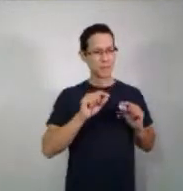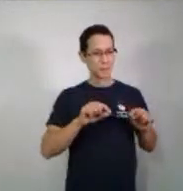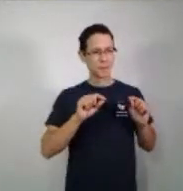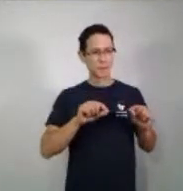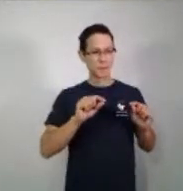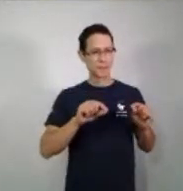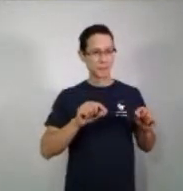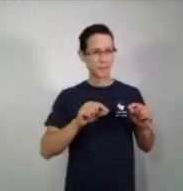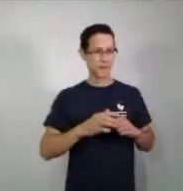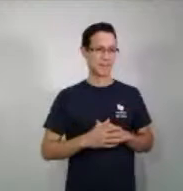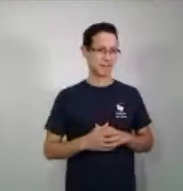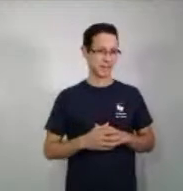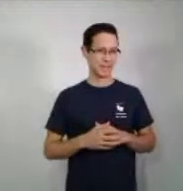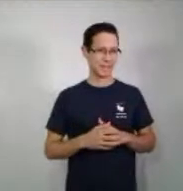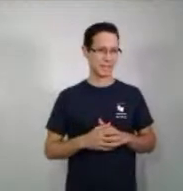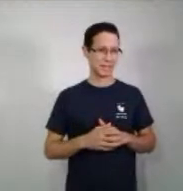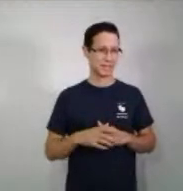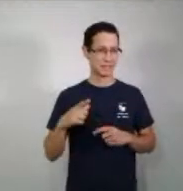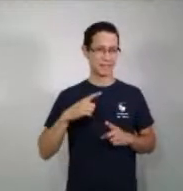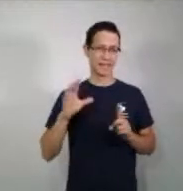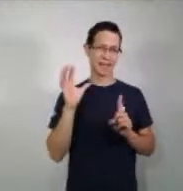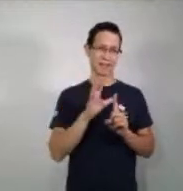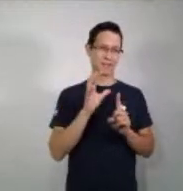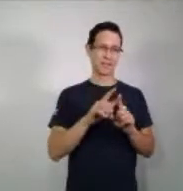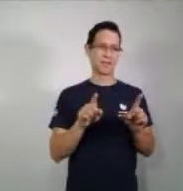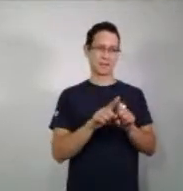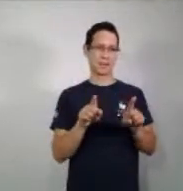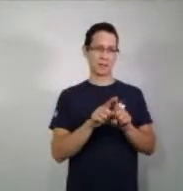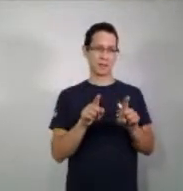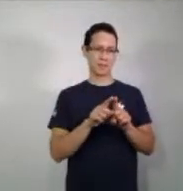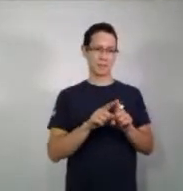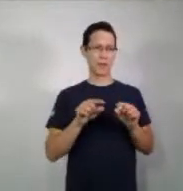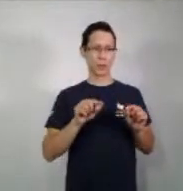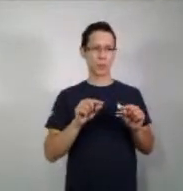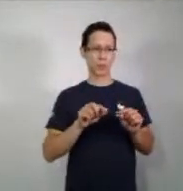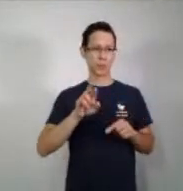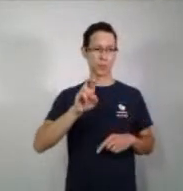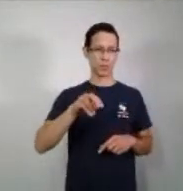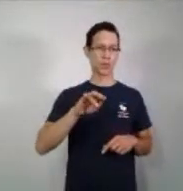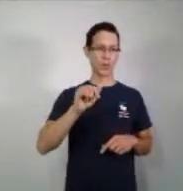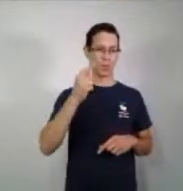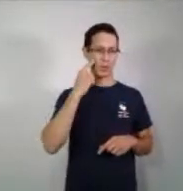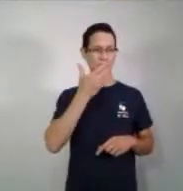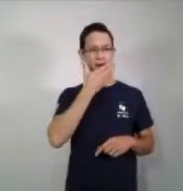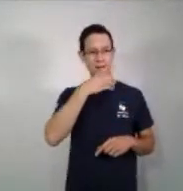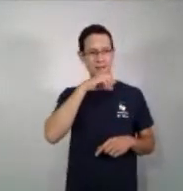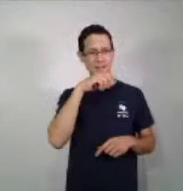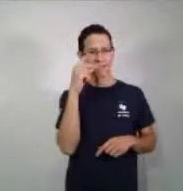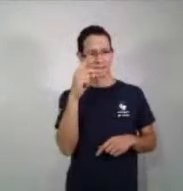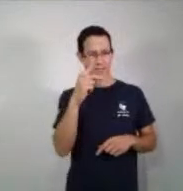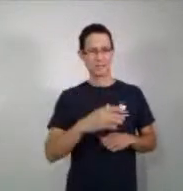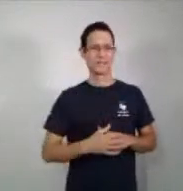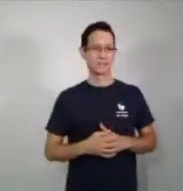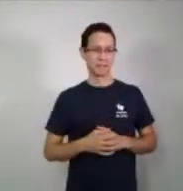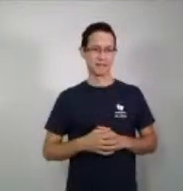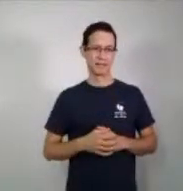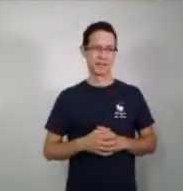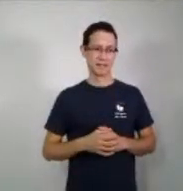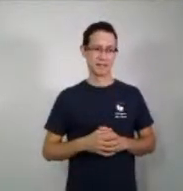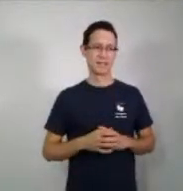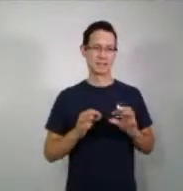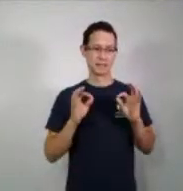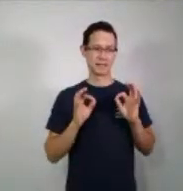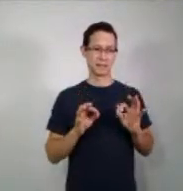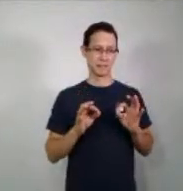falar, mas eu acho que isso também influencia muito em quem veio a ser Paulo Rony e as questões da Totalmente, o vida caso deles. dele.